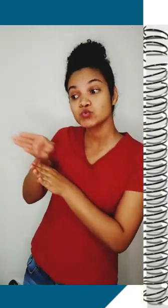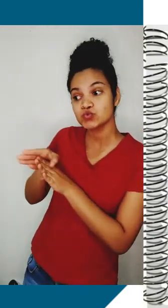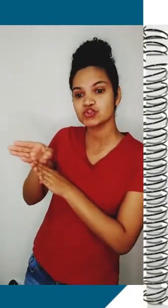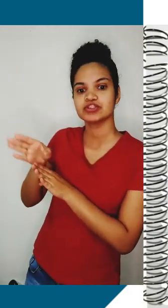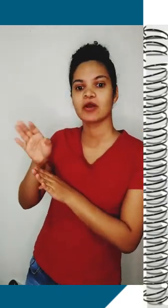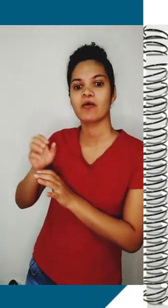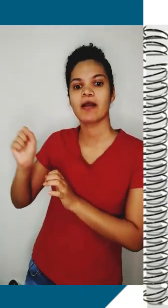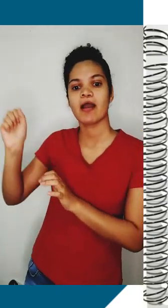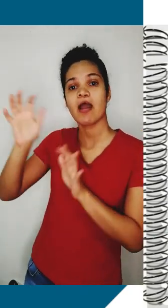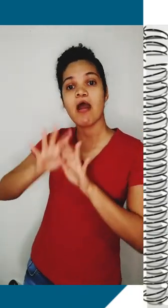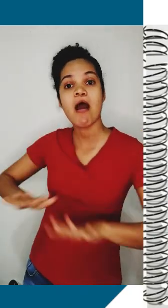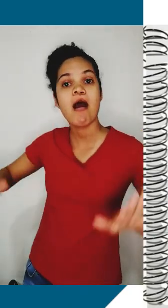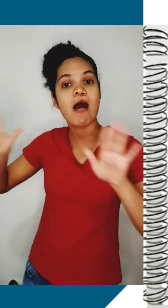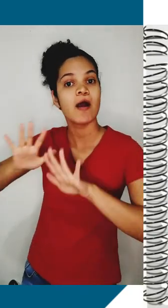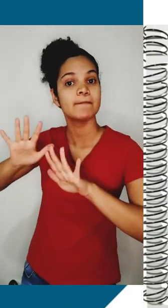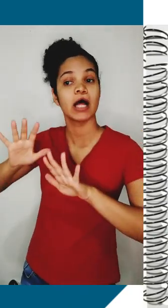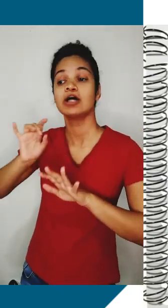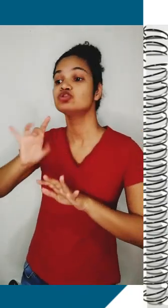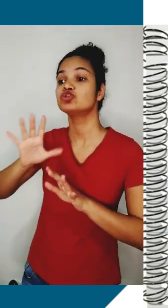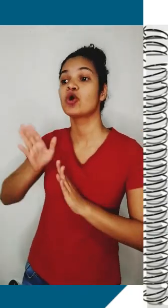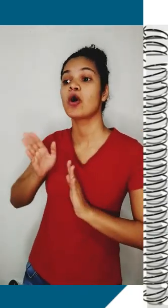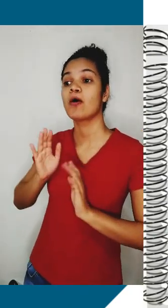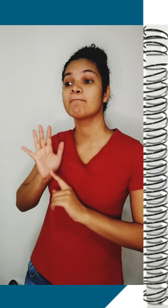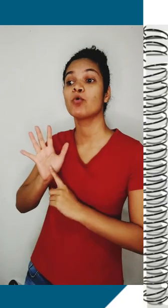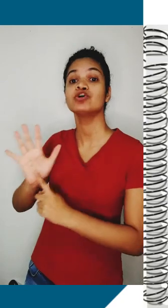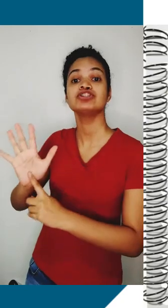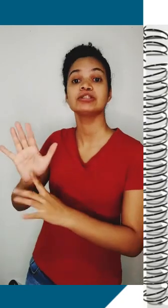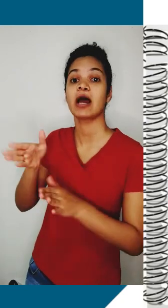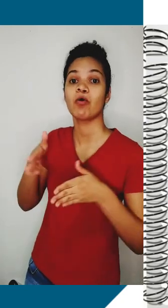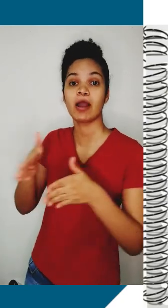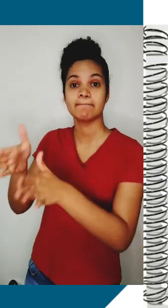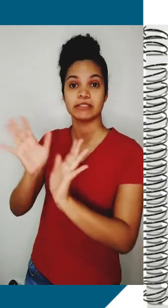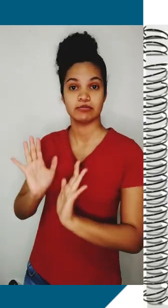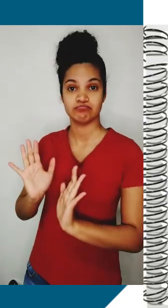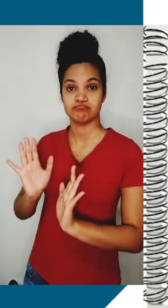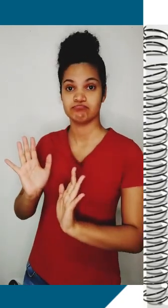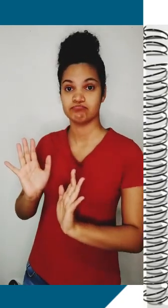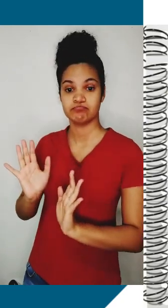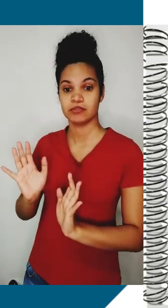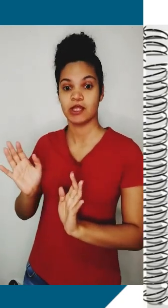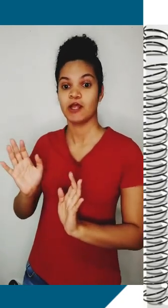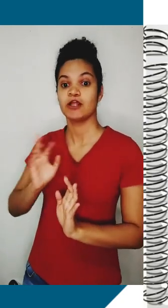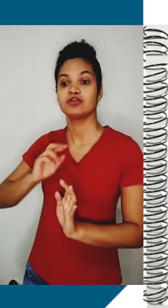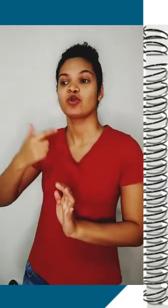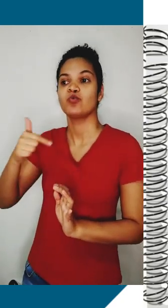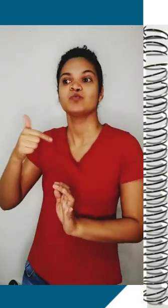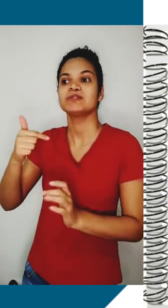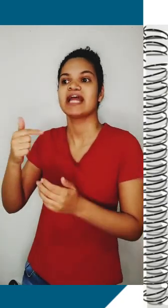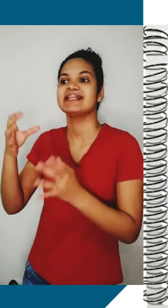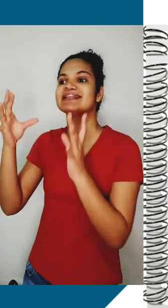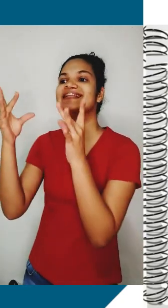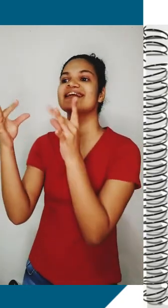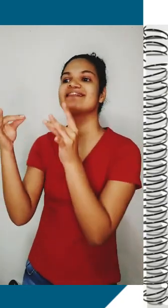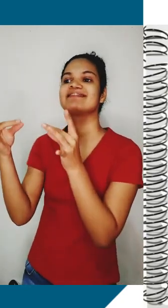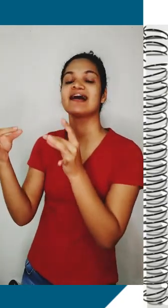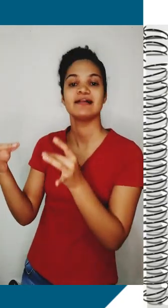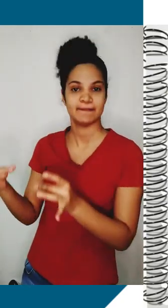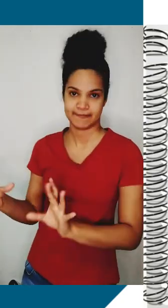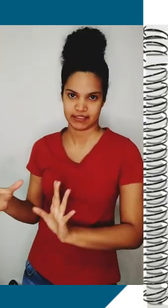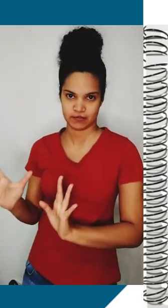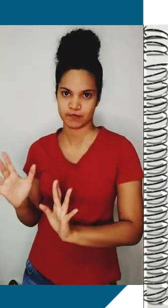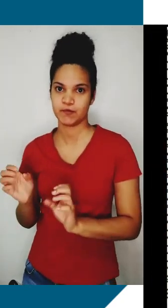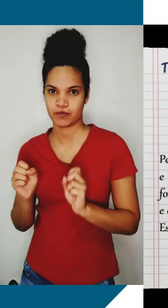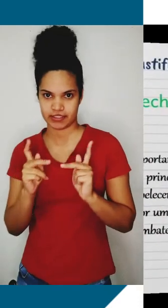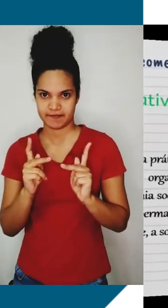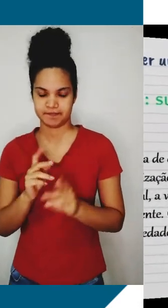genérica, ela é mais abrangente. Você vai apenas apontar um caminho, apontar uma direção, sem dar muitos detalhes. Vamos